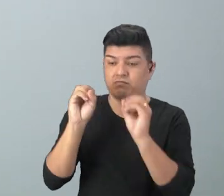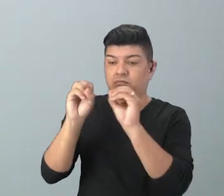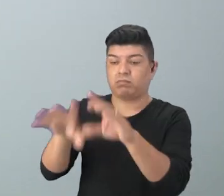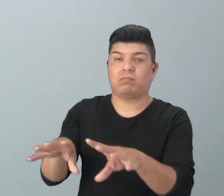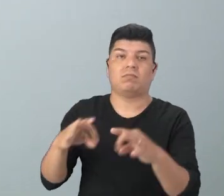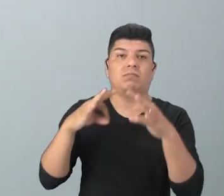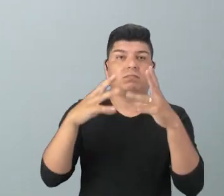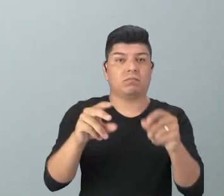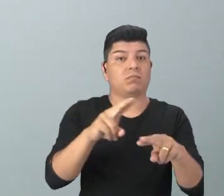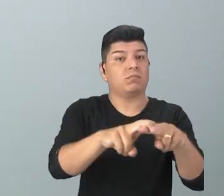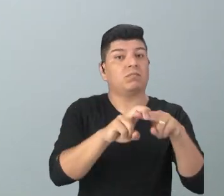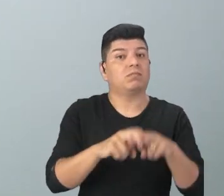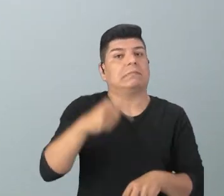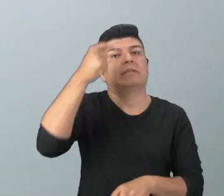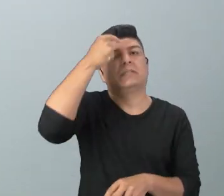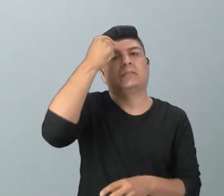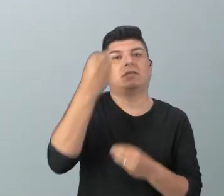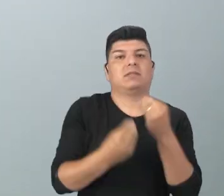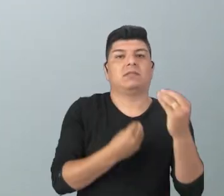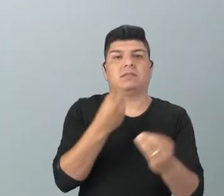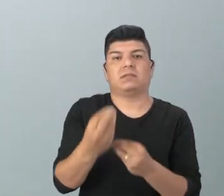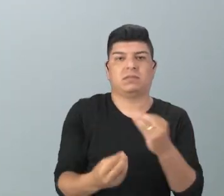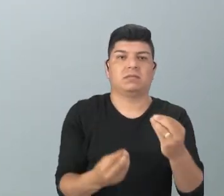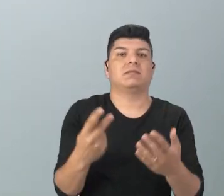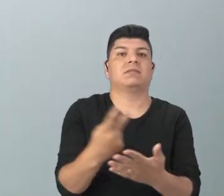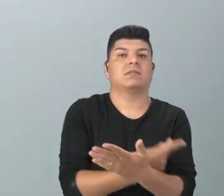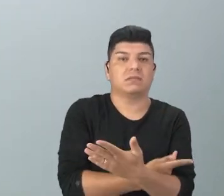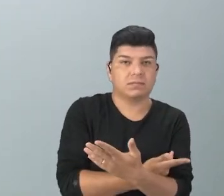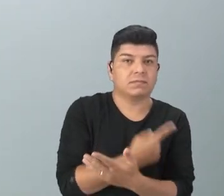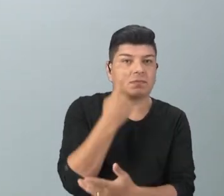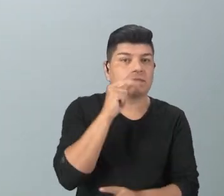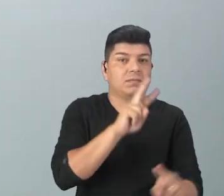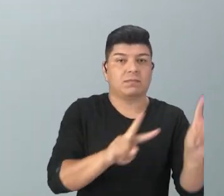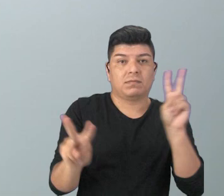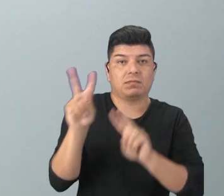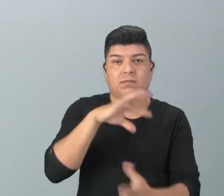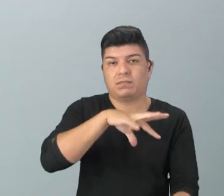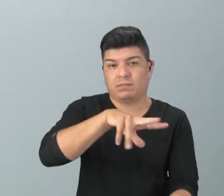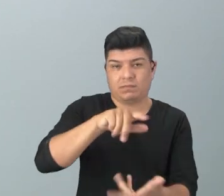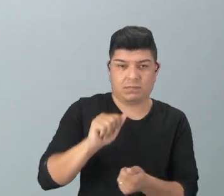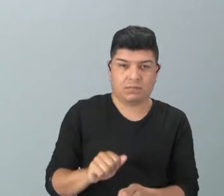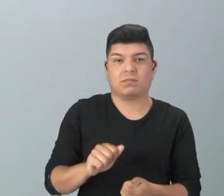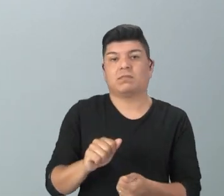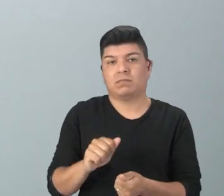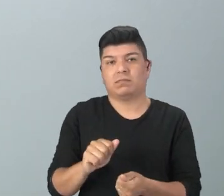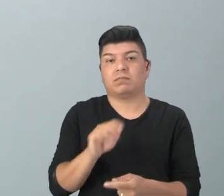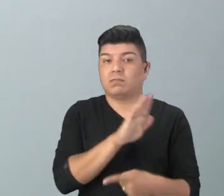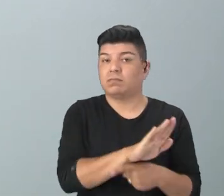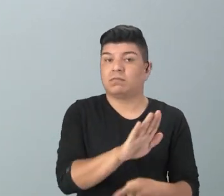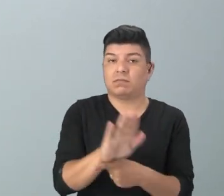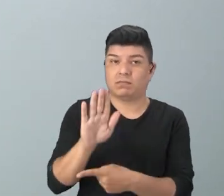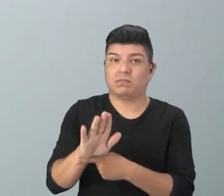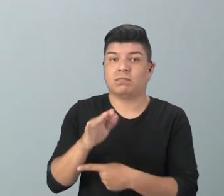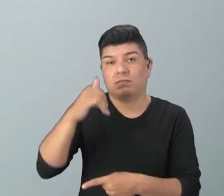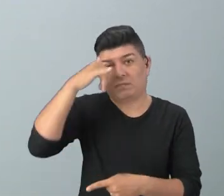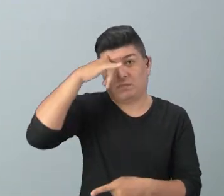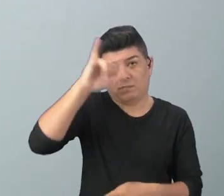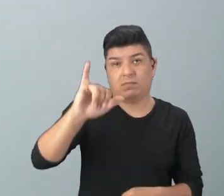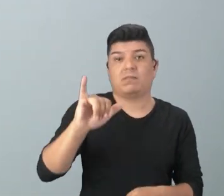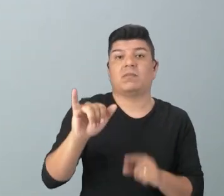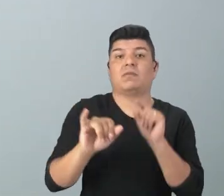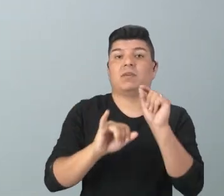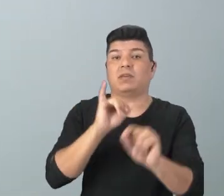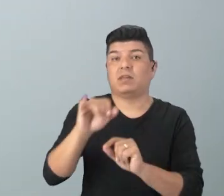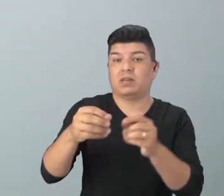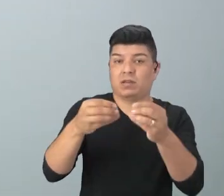então repensar o seu modo de agir, o seu modo de ver o mundo, ok? Você vai contribuir muito para evitar o desperdício